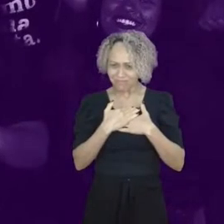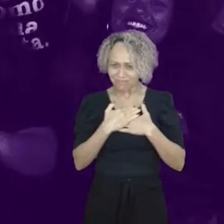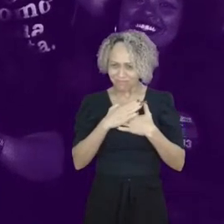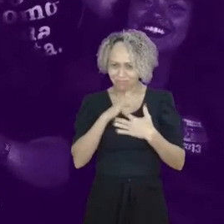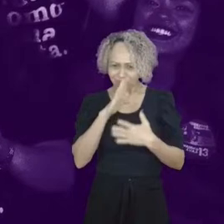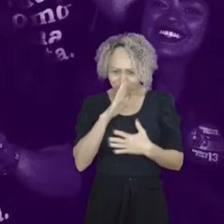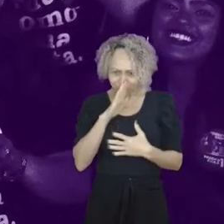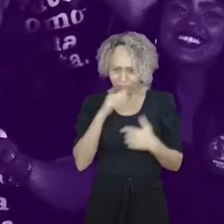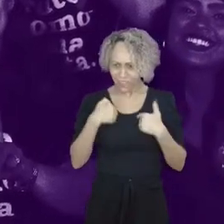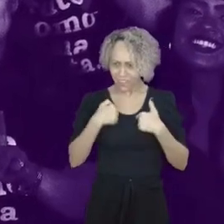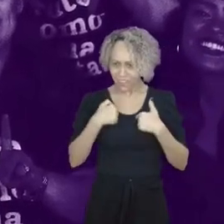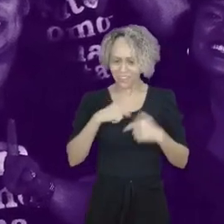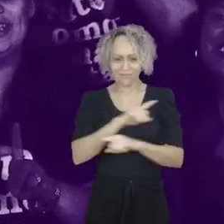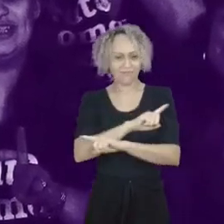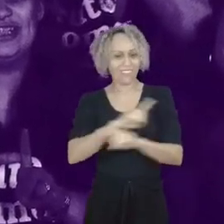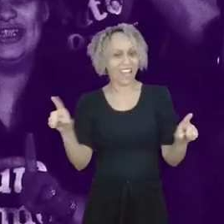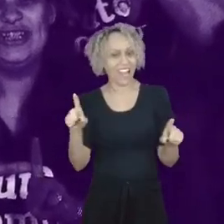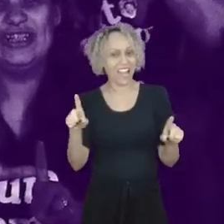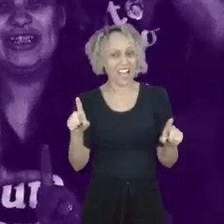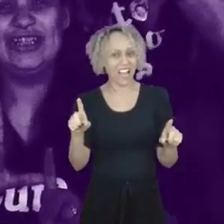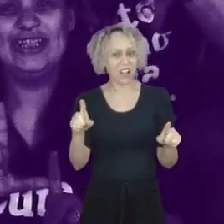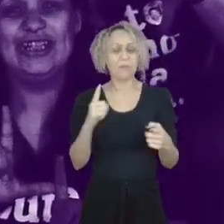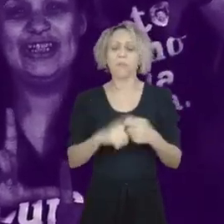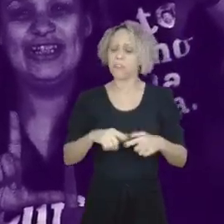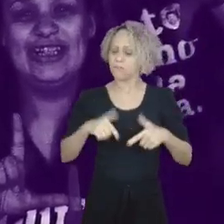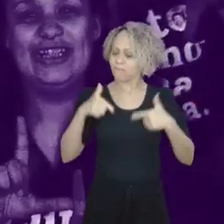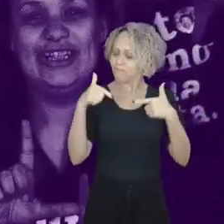Ninguém vai me impedir de cantar e lutar.